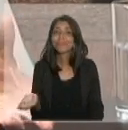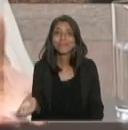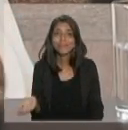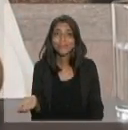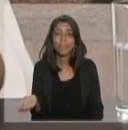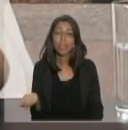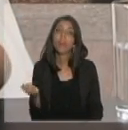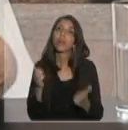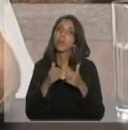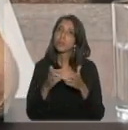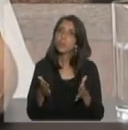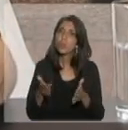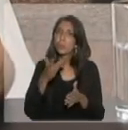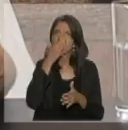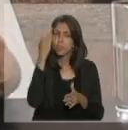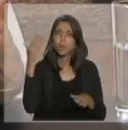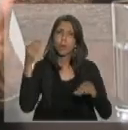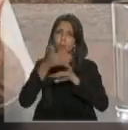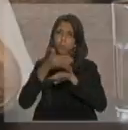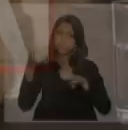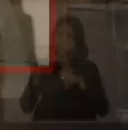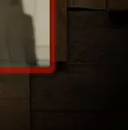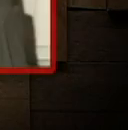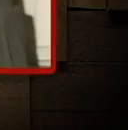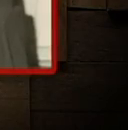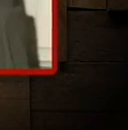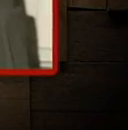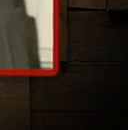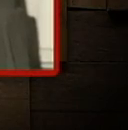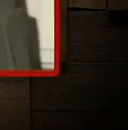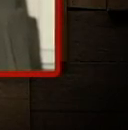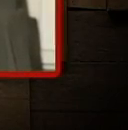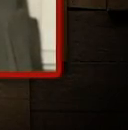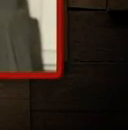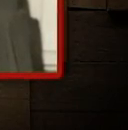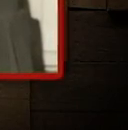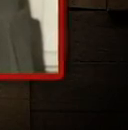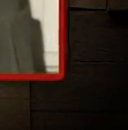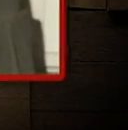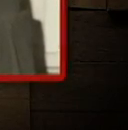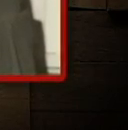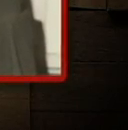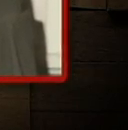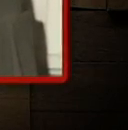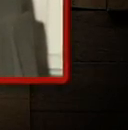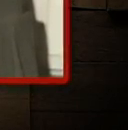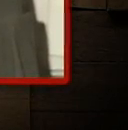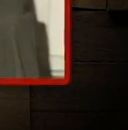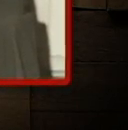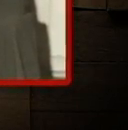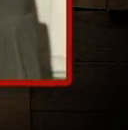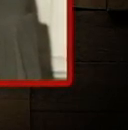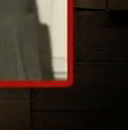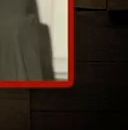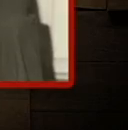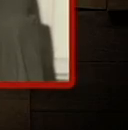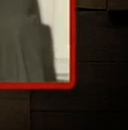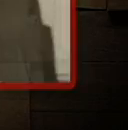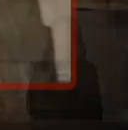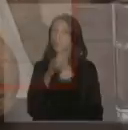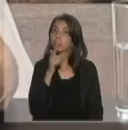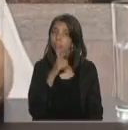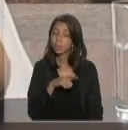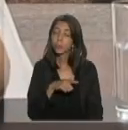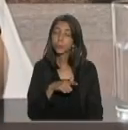público. Começou a vir público, começou o boca a boca, os jornais também falavam muito, havia jornais nessa época. E se